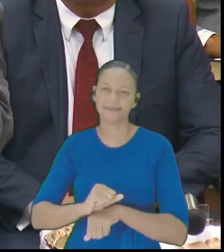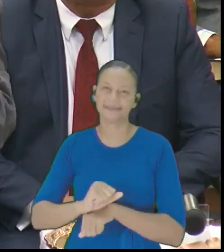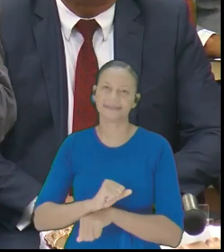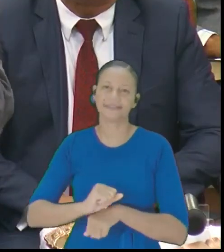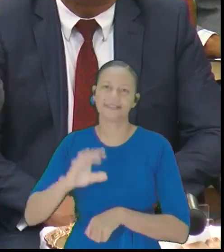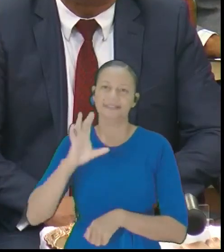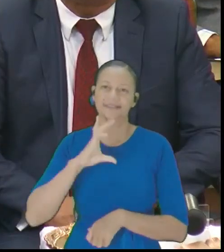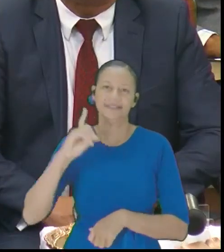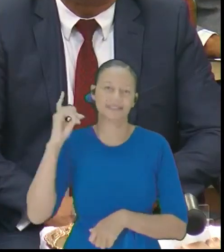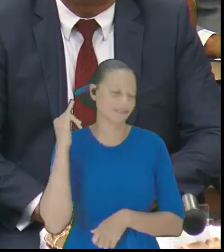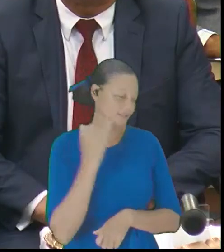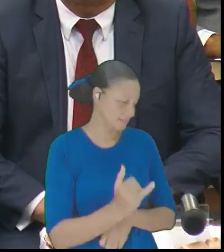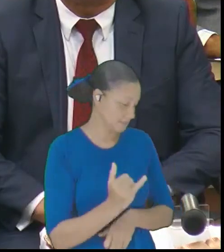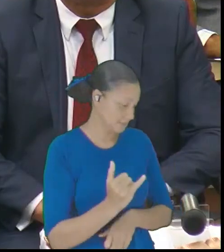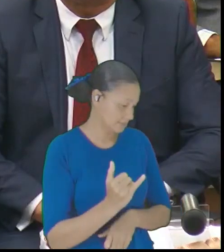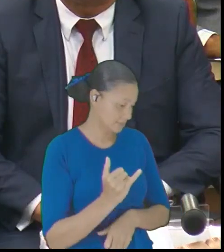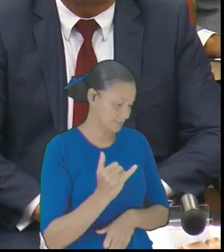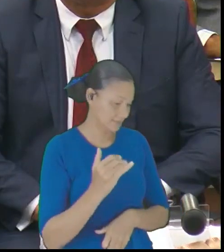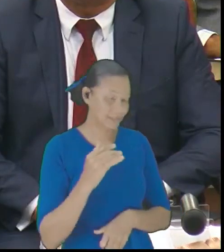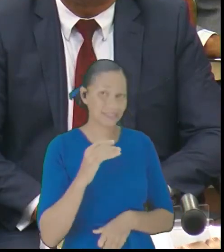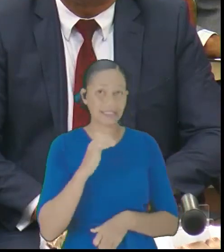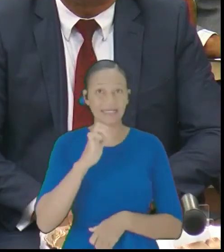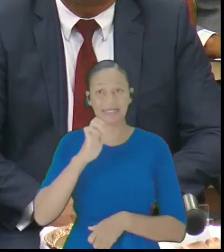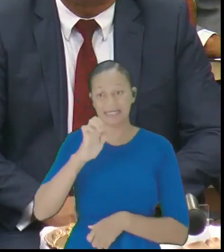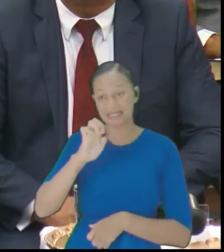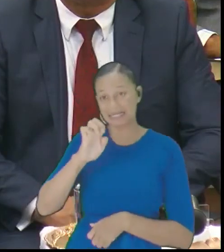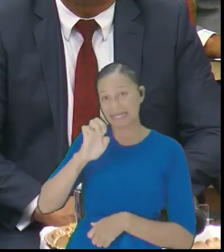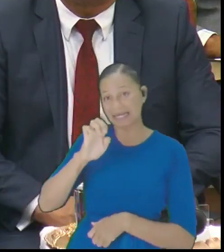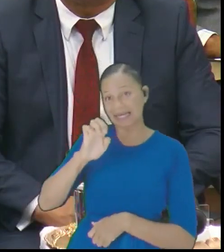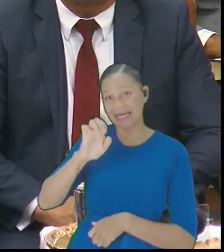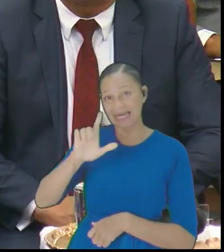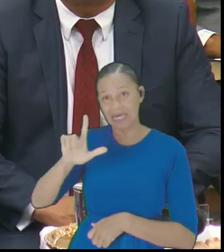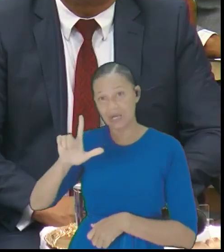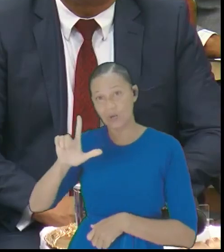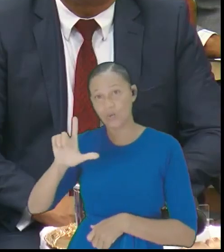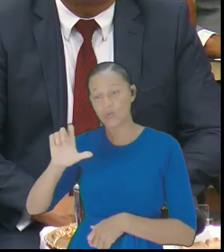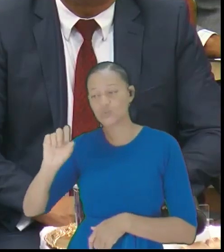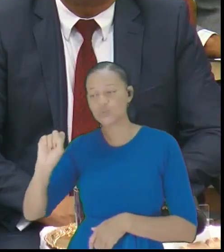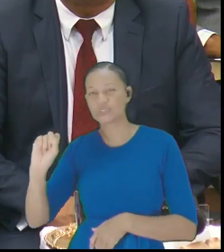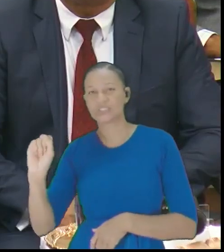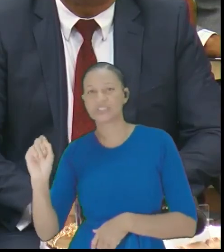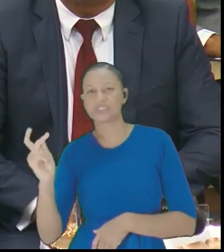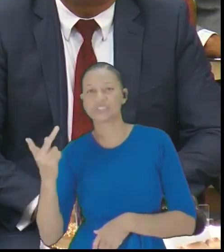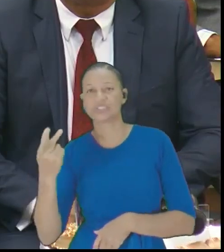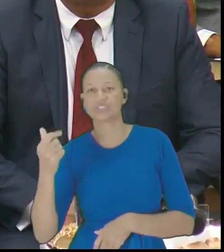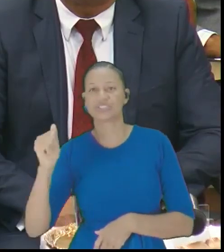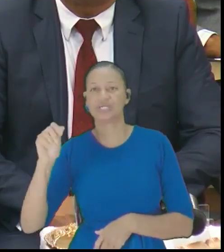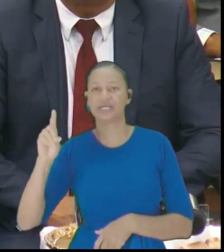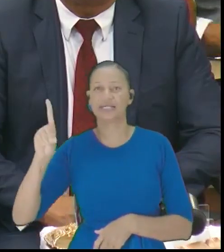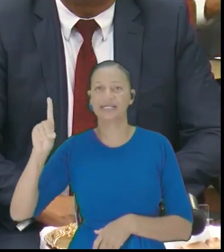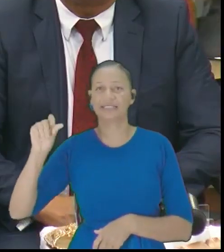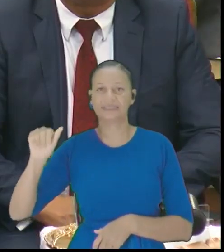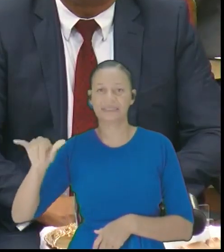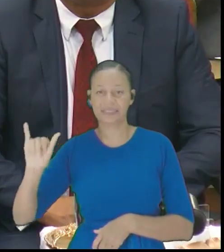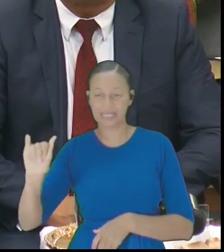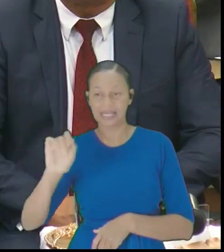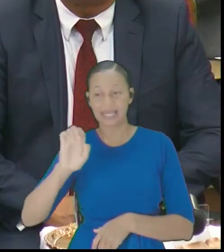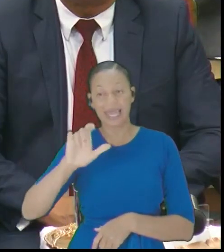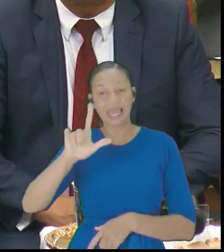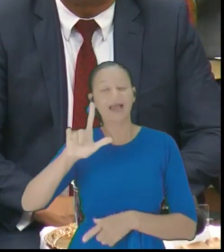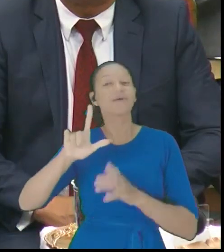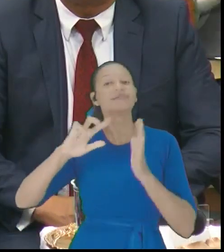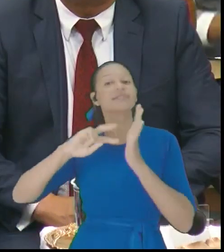Deus disse a ele: Abraão, eu sou El Shaddai. A palavra El quer dizer eu sou o